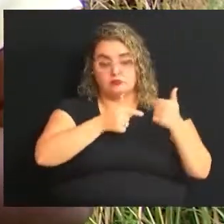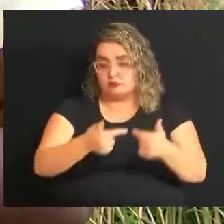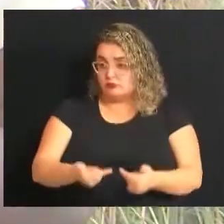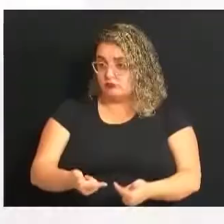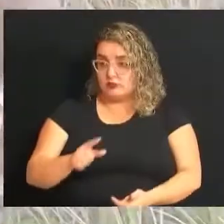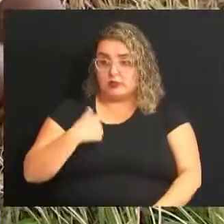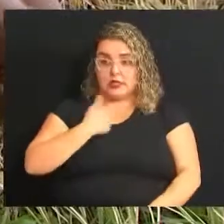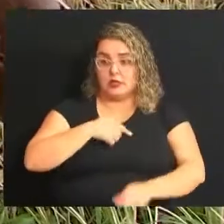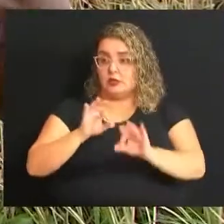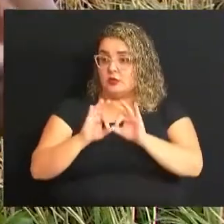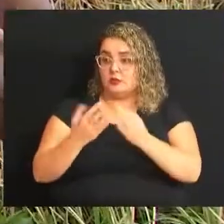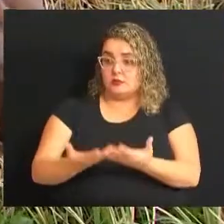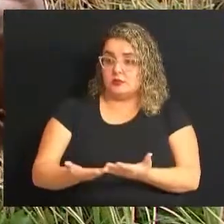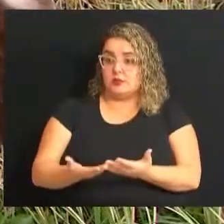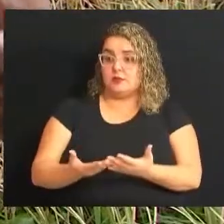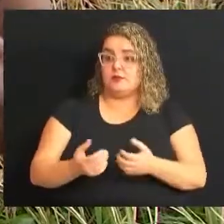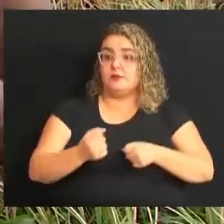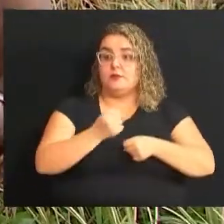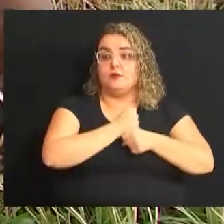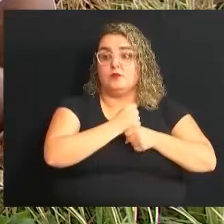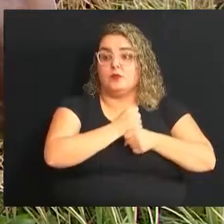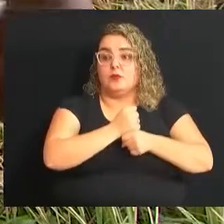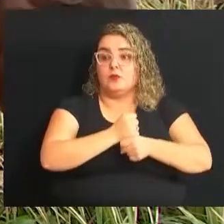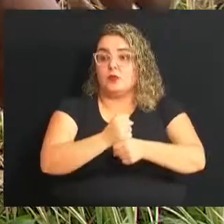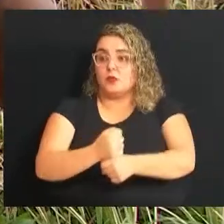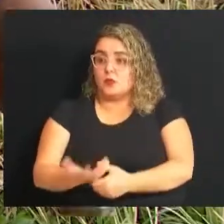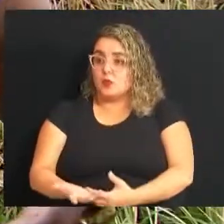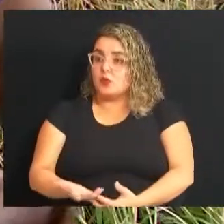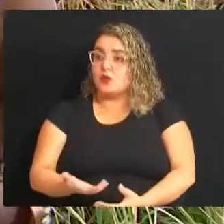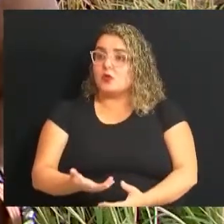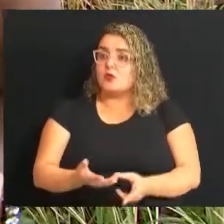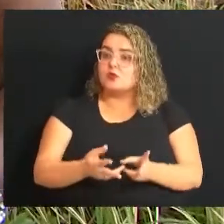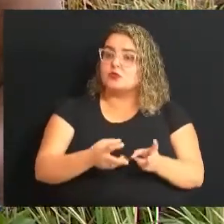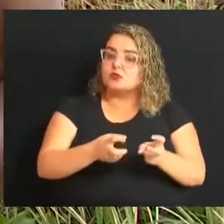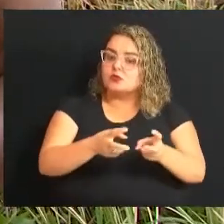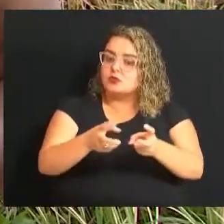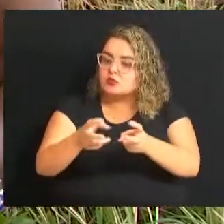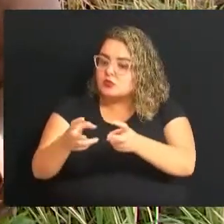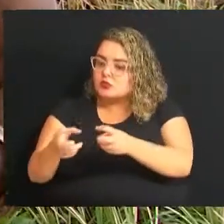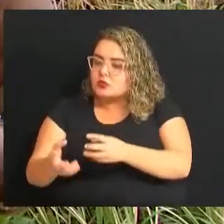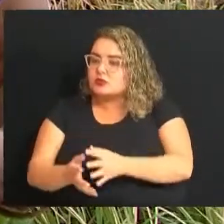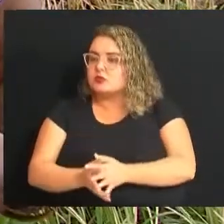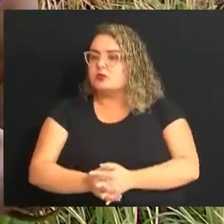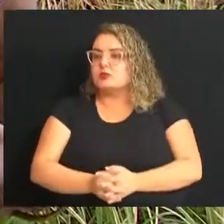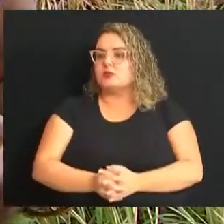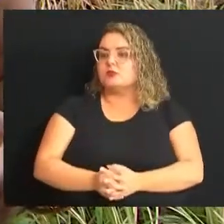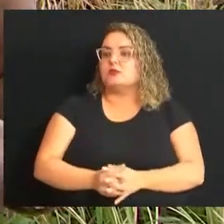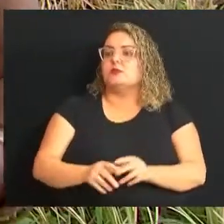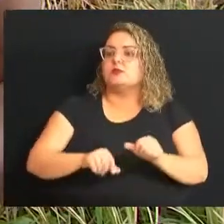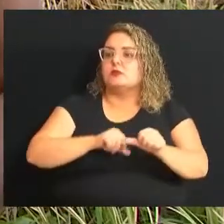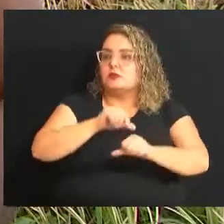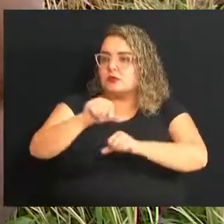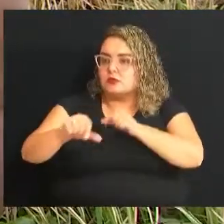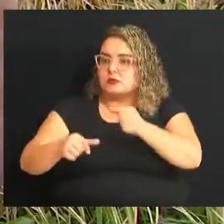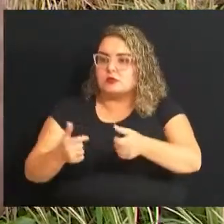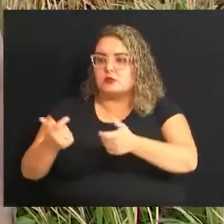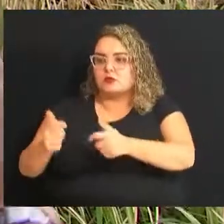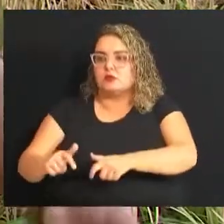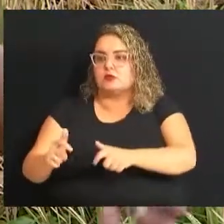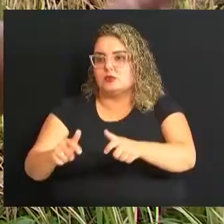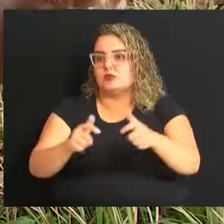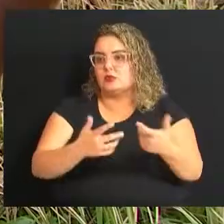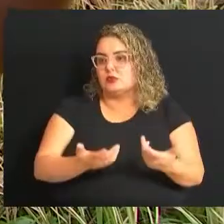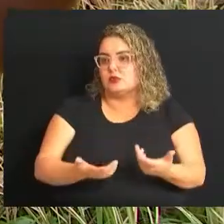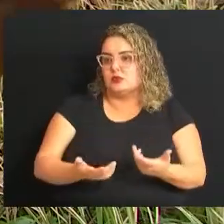nossa família. Os anos vão passando e você vai vendo a mudança, nos espaços. Aí veio a